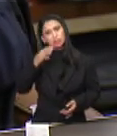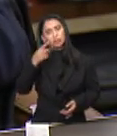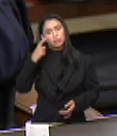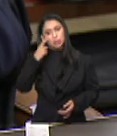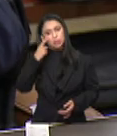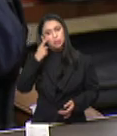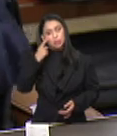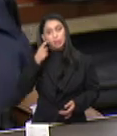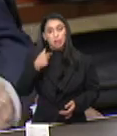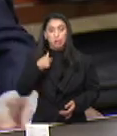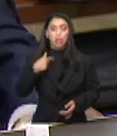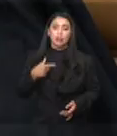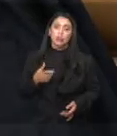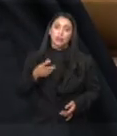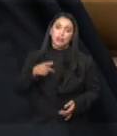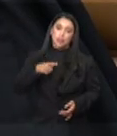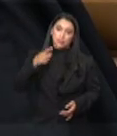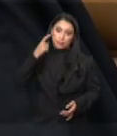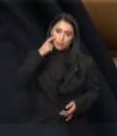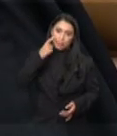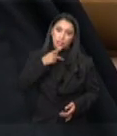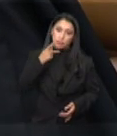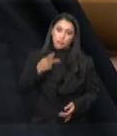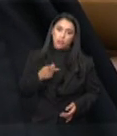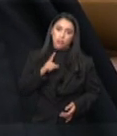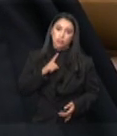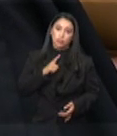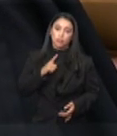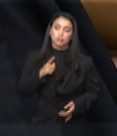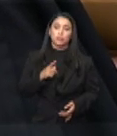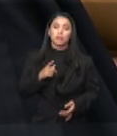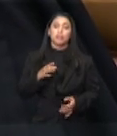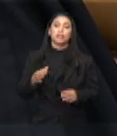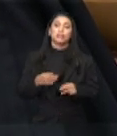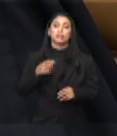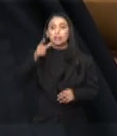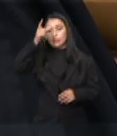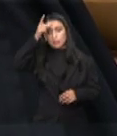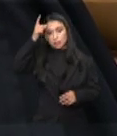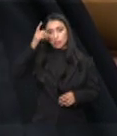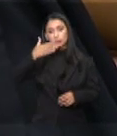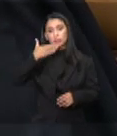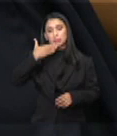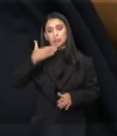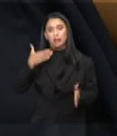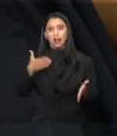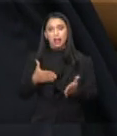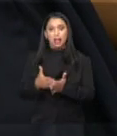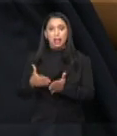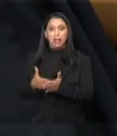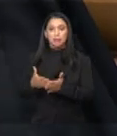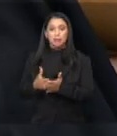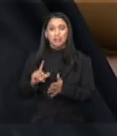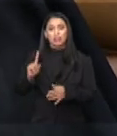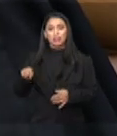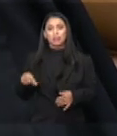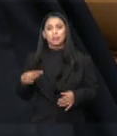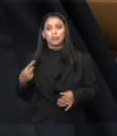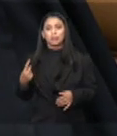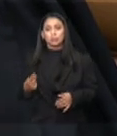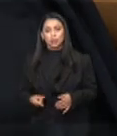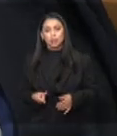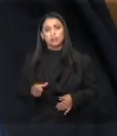eu estou conjugando com a sugestão do ministro Lewandowski do pedido ficar limitado, né, ao prazo imediatamente posterior ao que